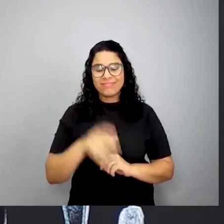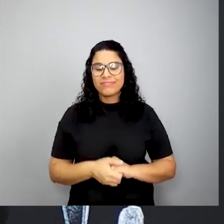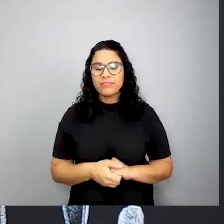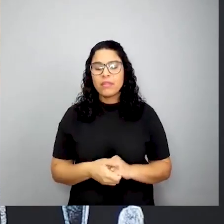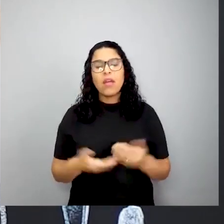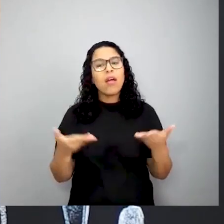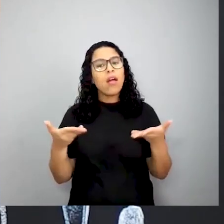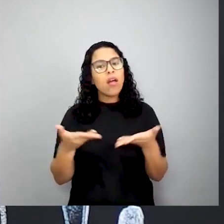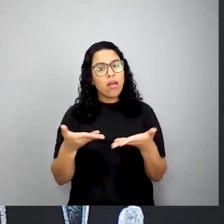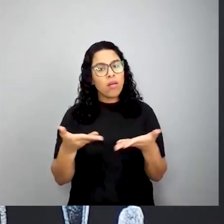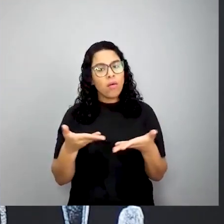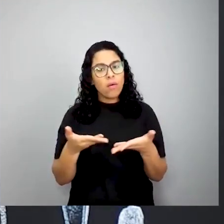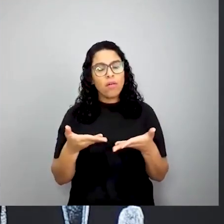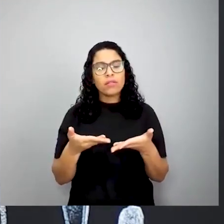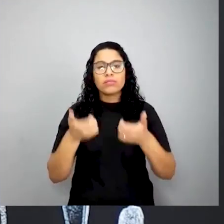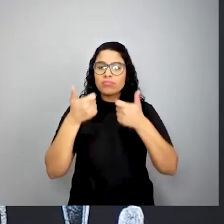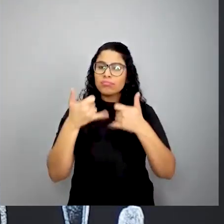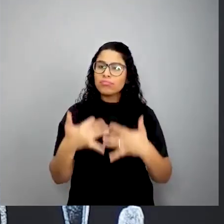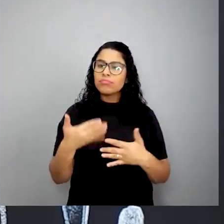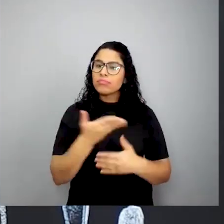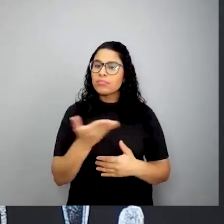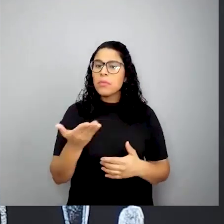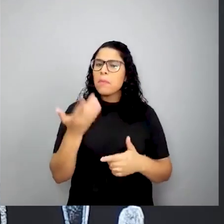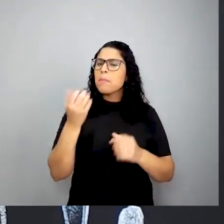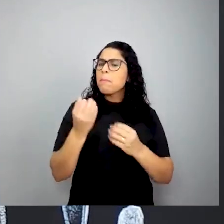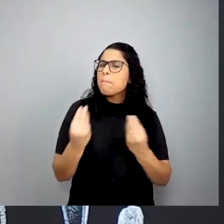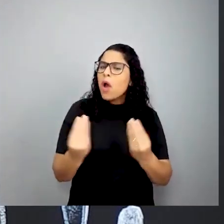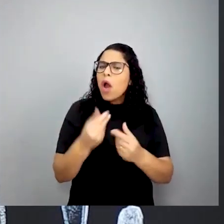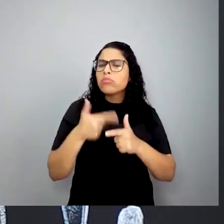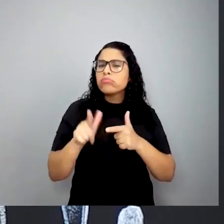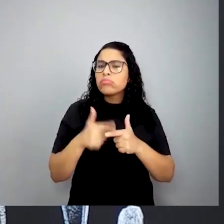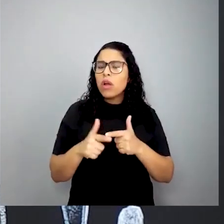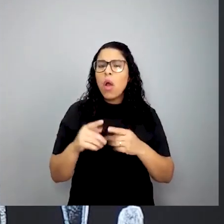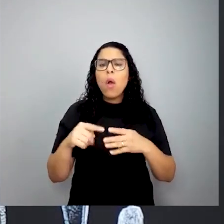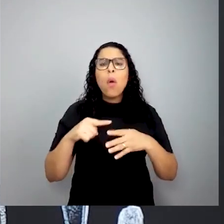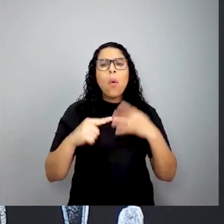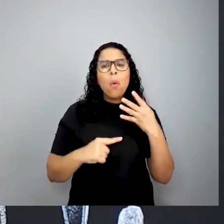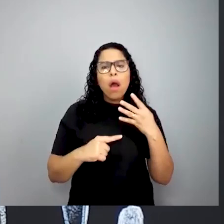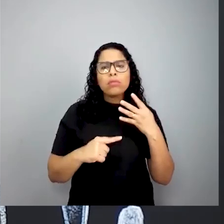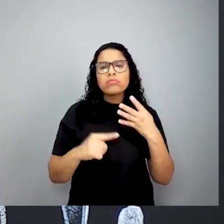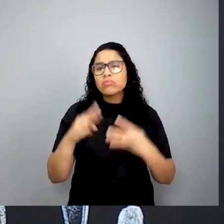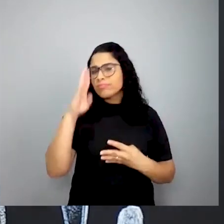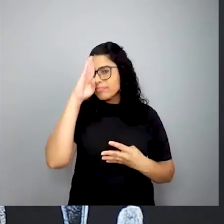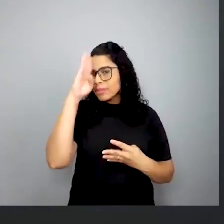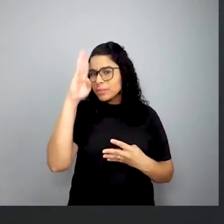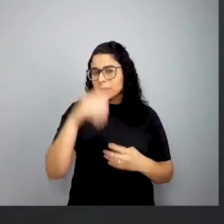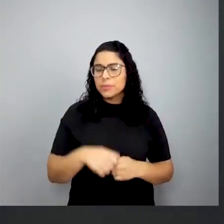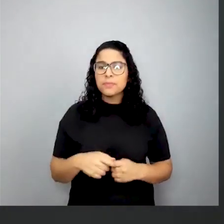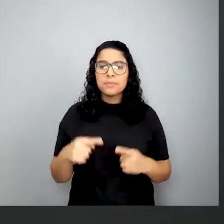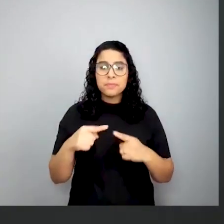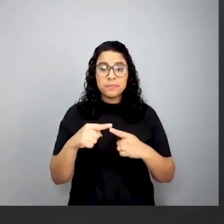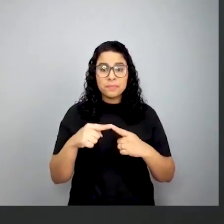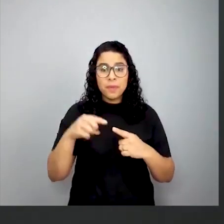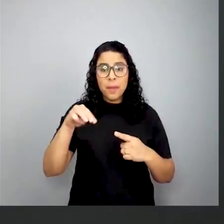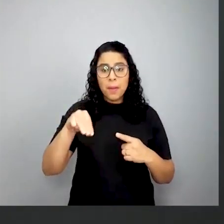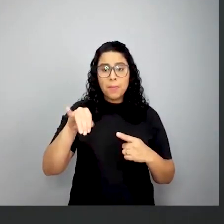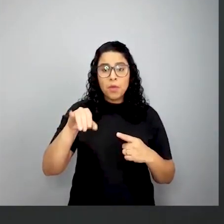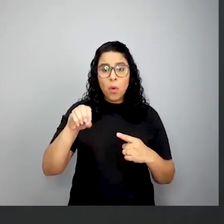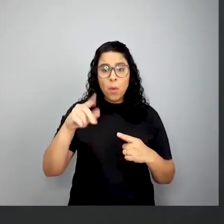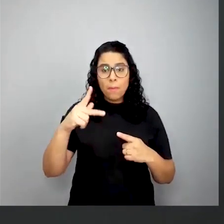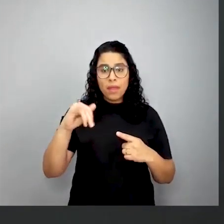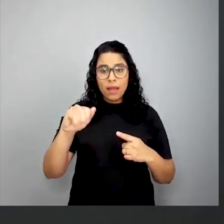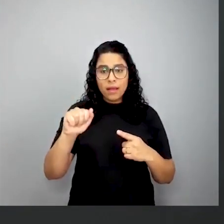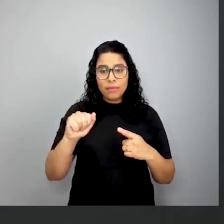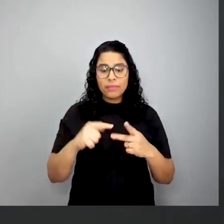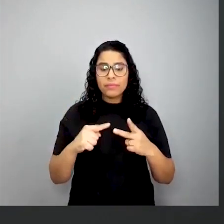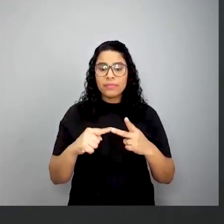Agora, estava falando para você que tem vários problemas. Quais são os 4 mais comuns? São eles: a miopia,